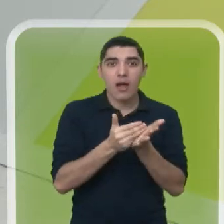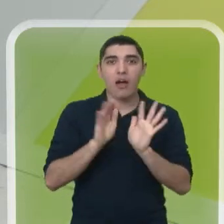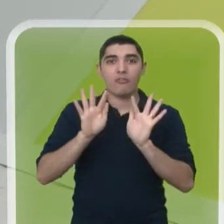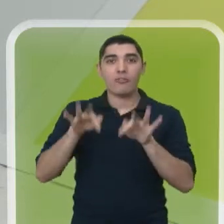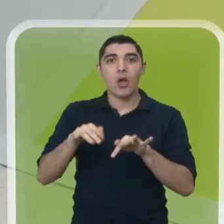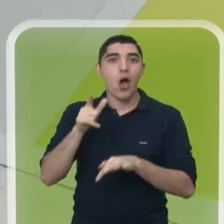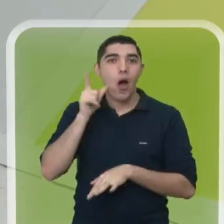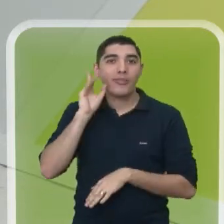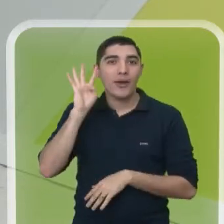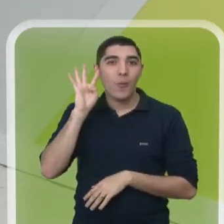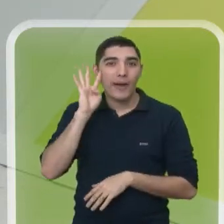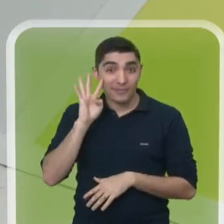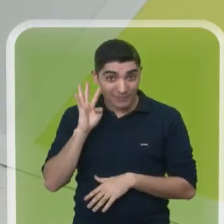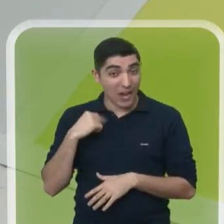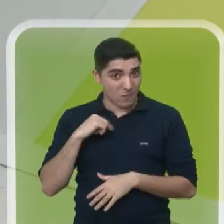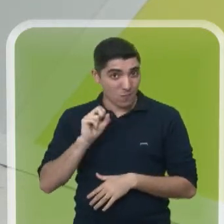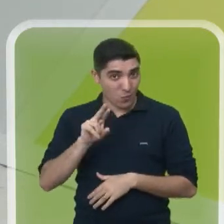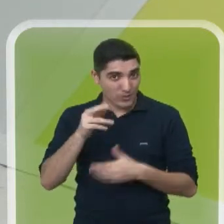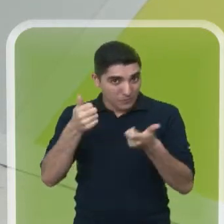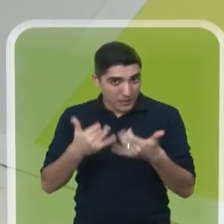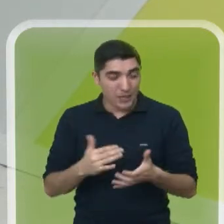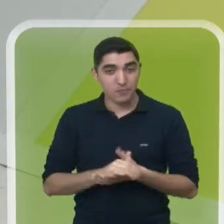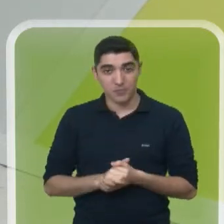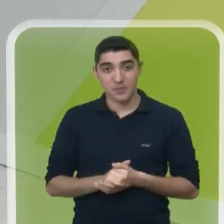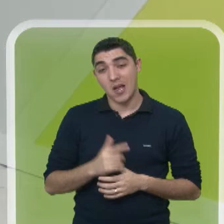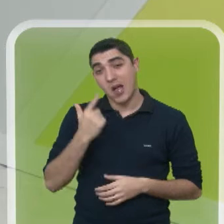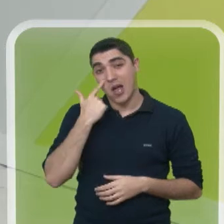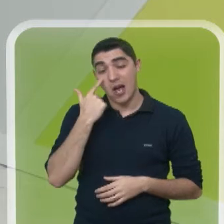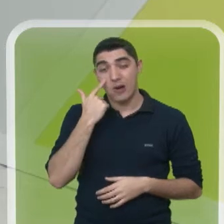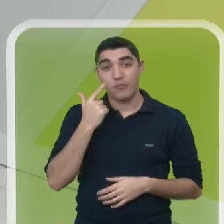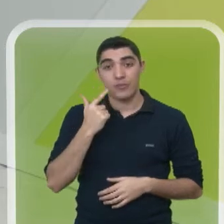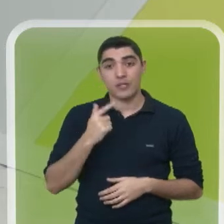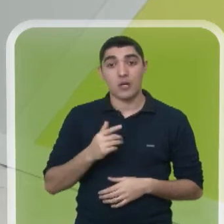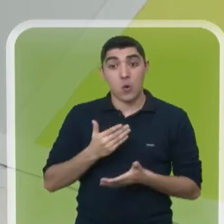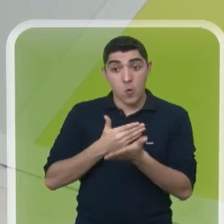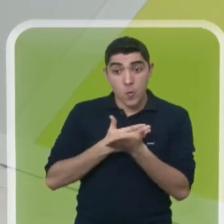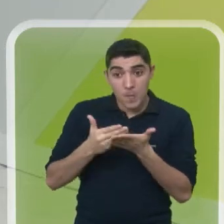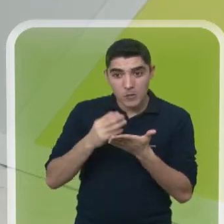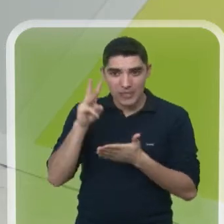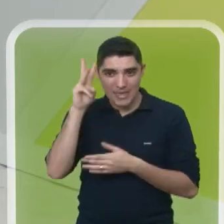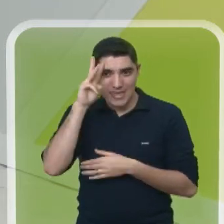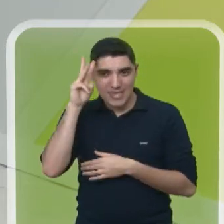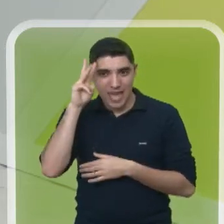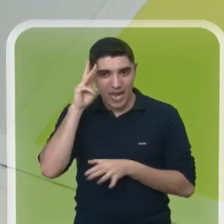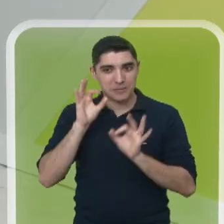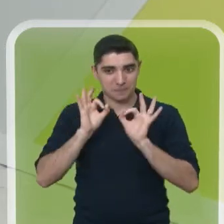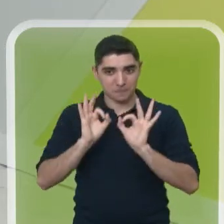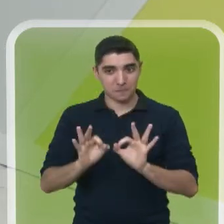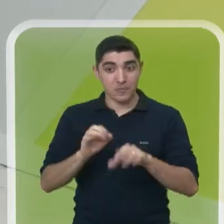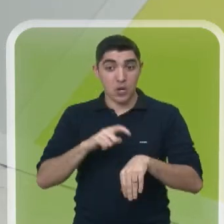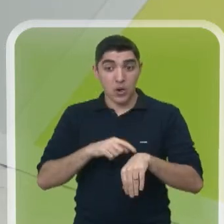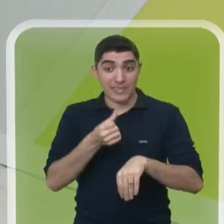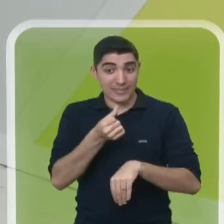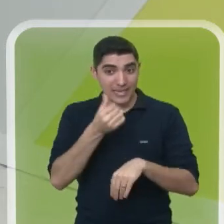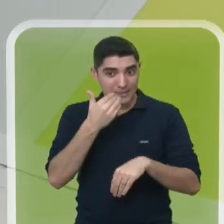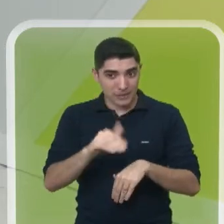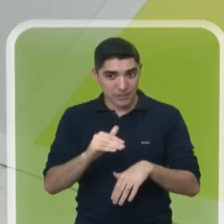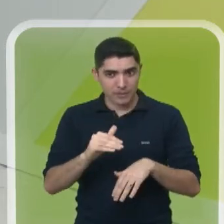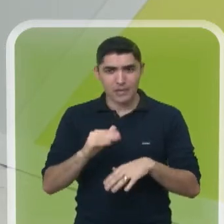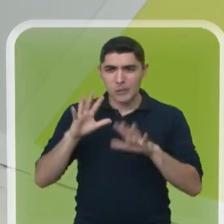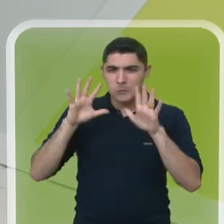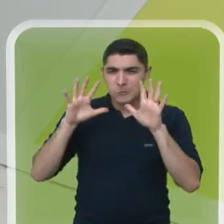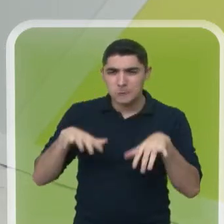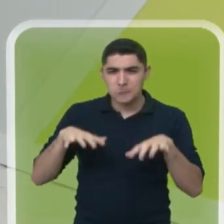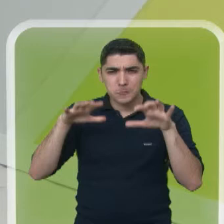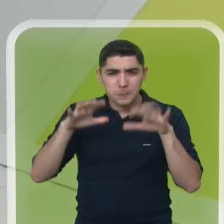tarde de ontem. E eu explico para você. O jogo aconteceu ontem, começou na terça-feira, 18h30, choveu a